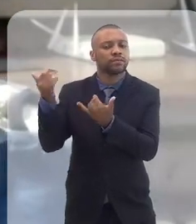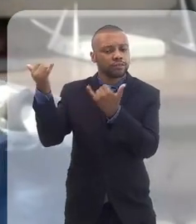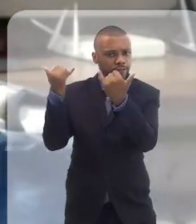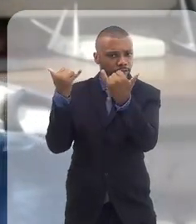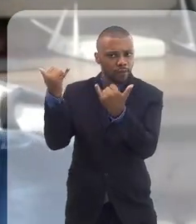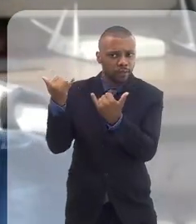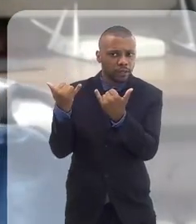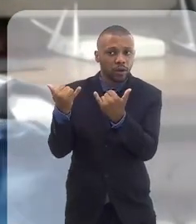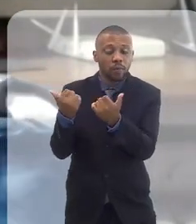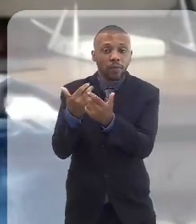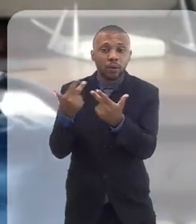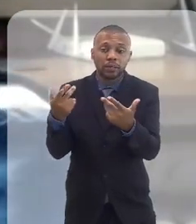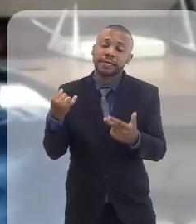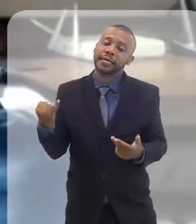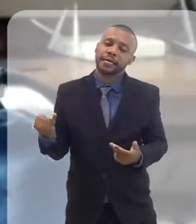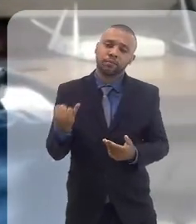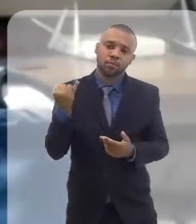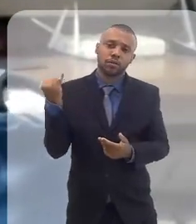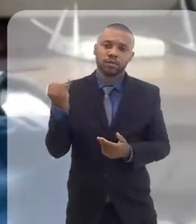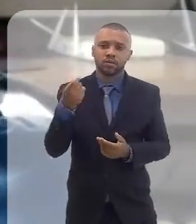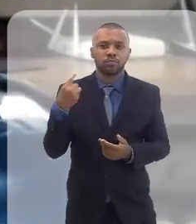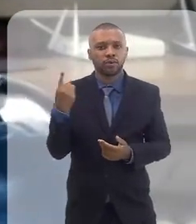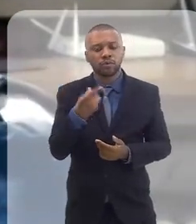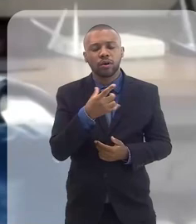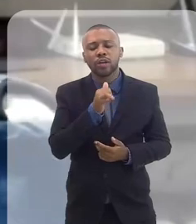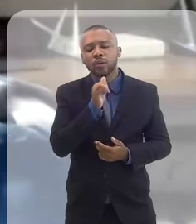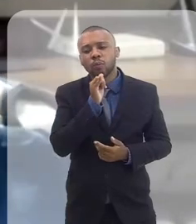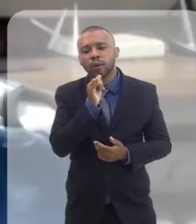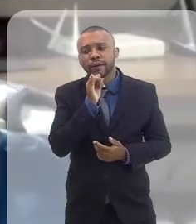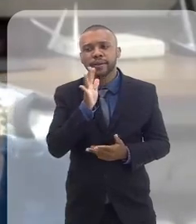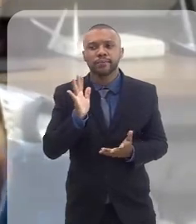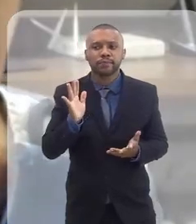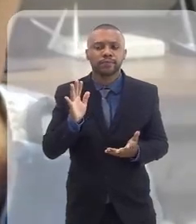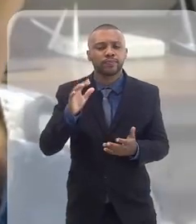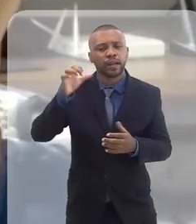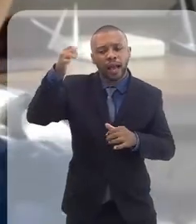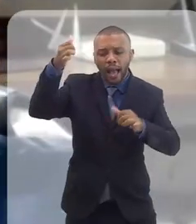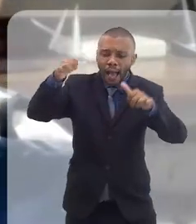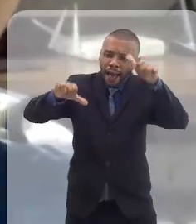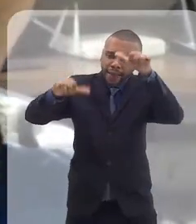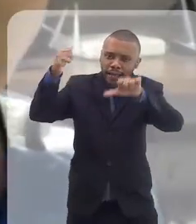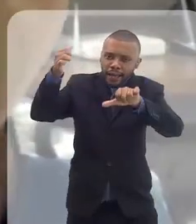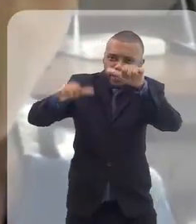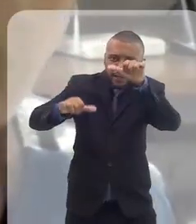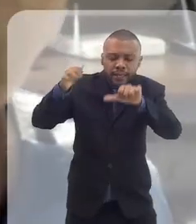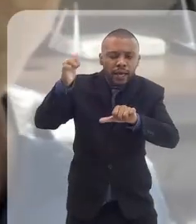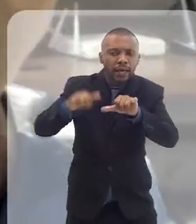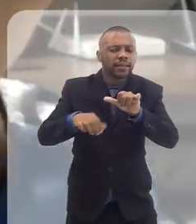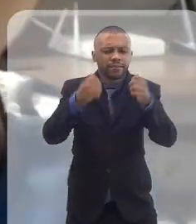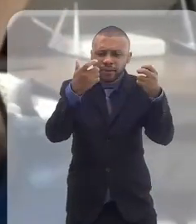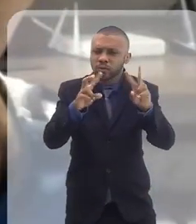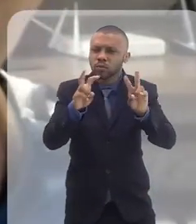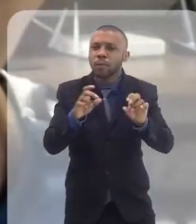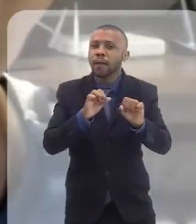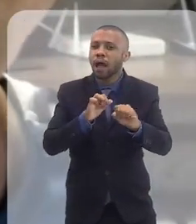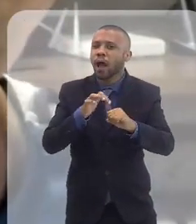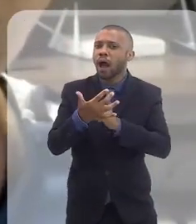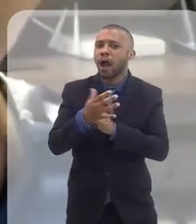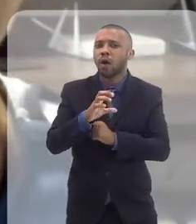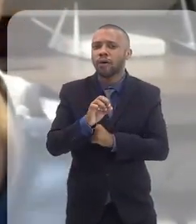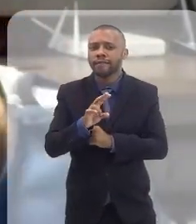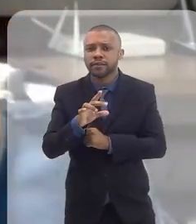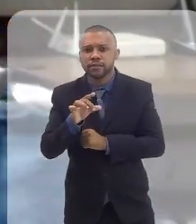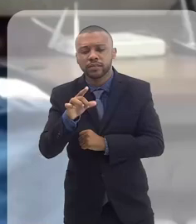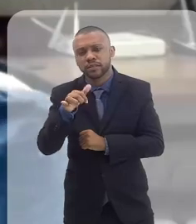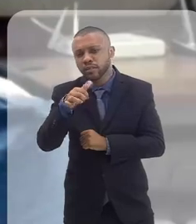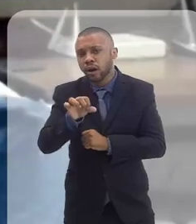tratamento de dados é a coisa mais importante para a gente, por exemplo, analisar, estamos falando da